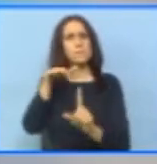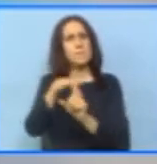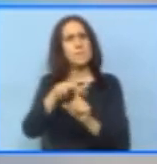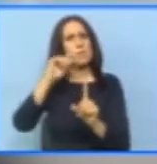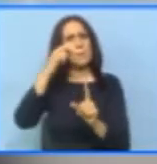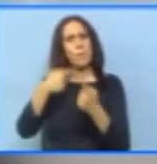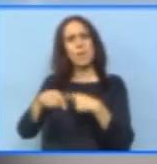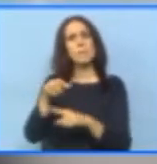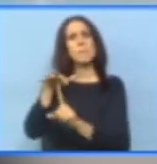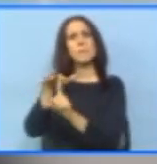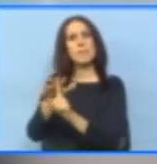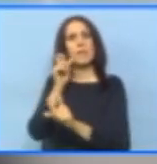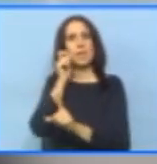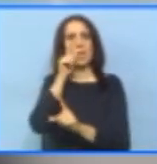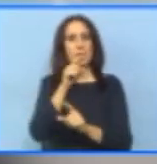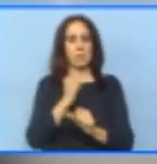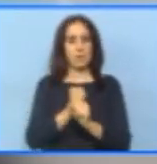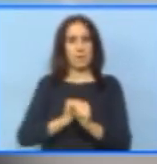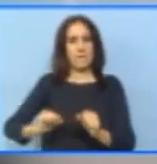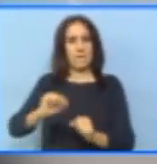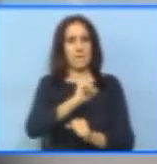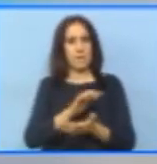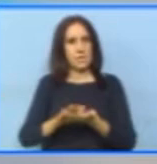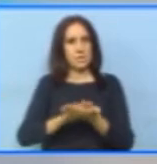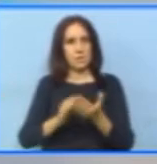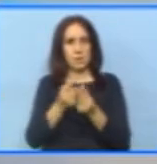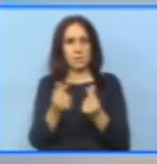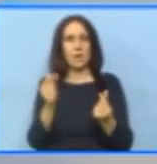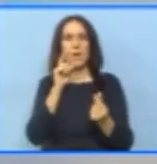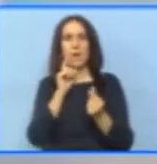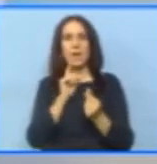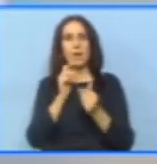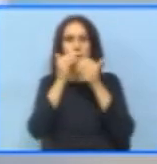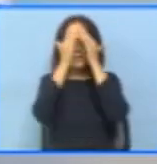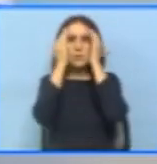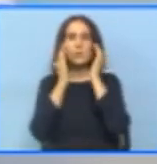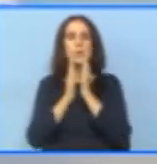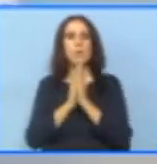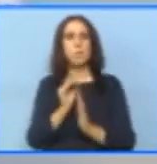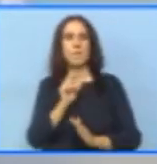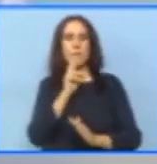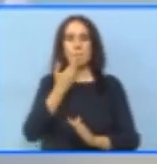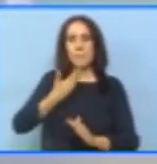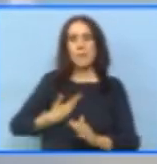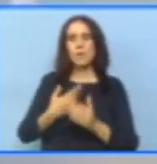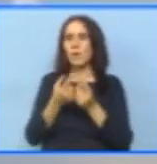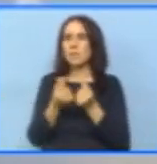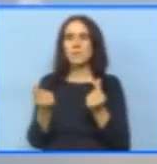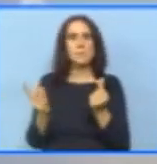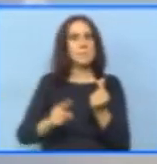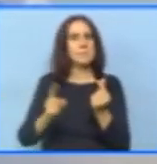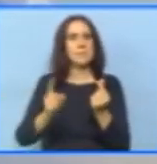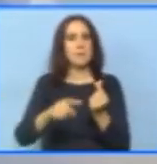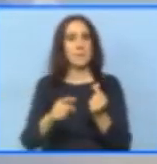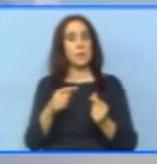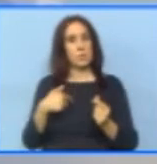que perseguem. Portanto, o nosso trabalho é assente na oração e Nossa Senhora em Fátima pediu-nos a oração permanentemente. E, portanto,